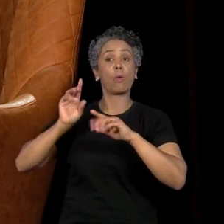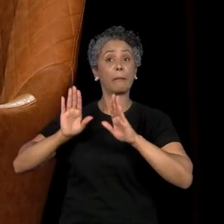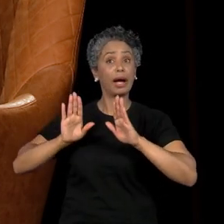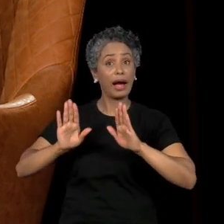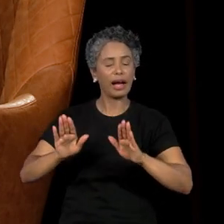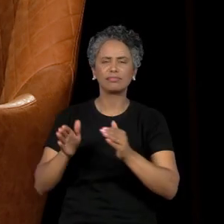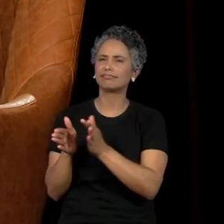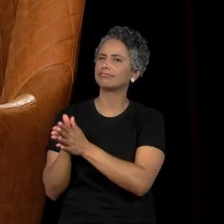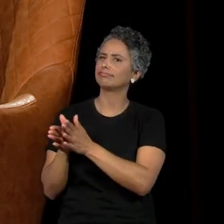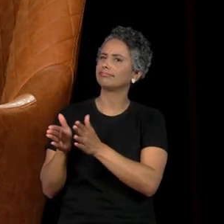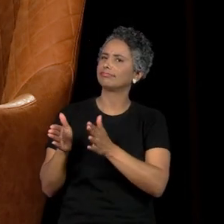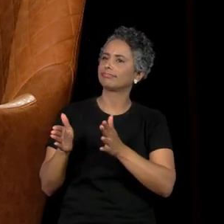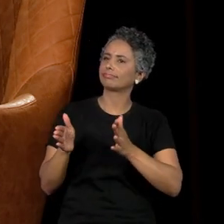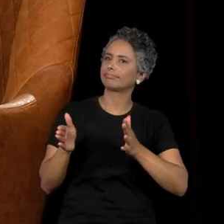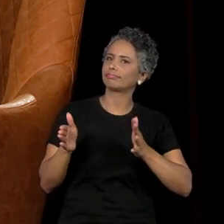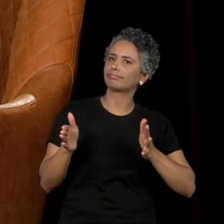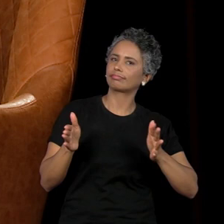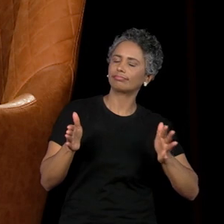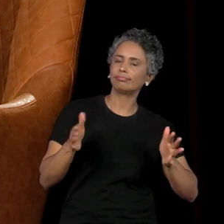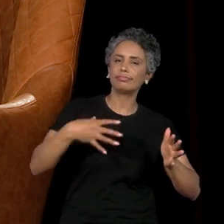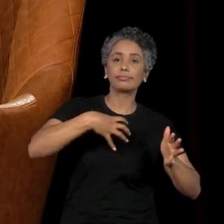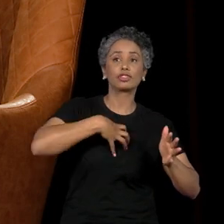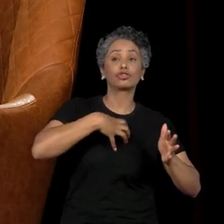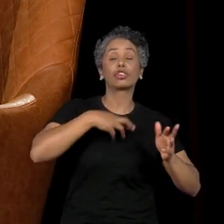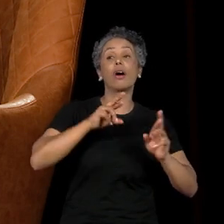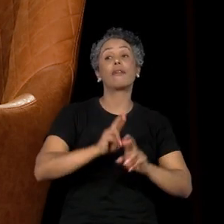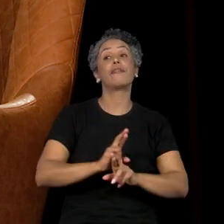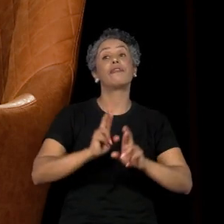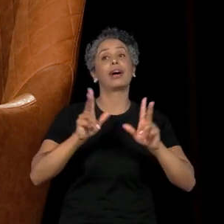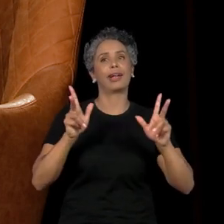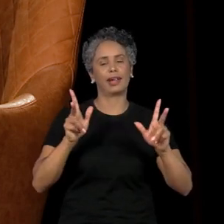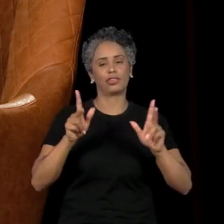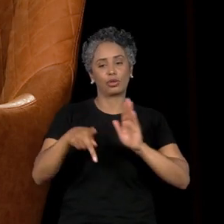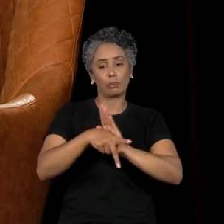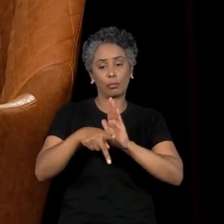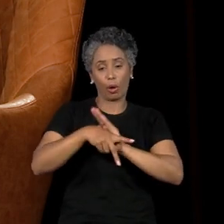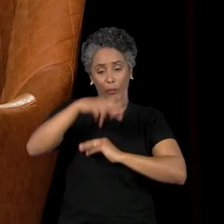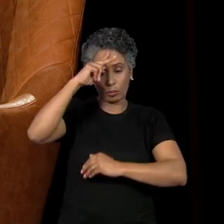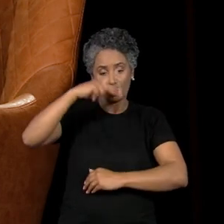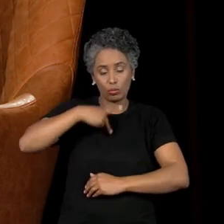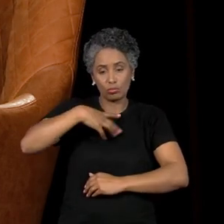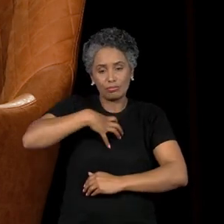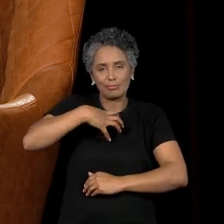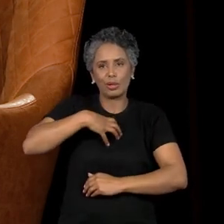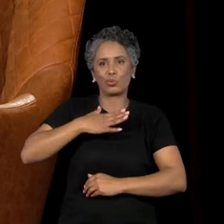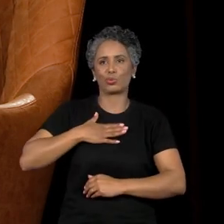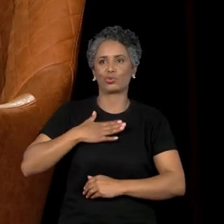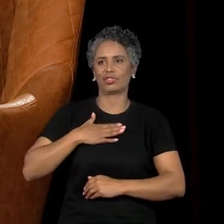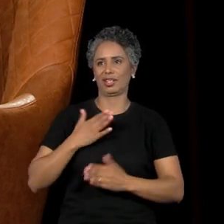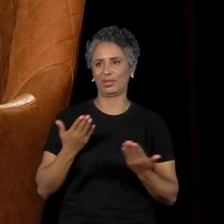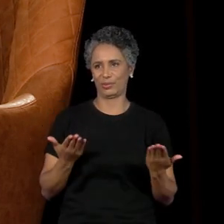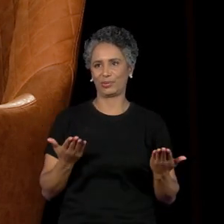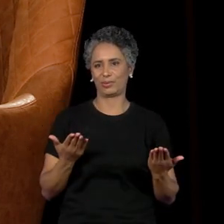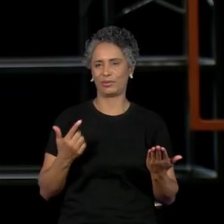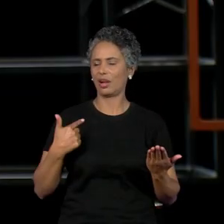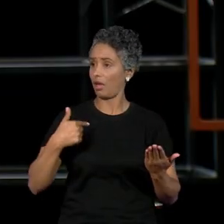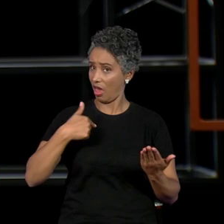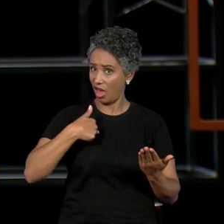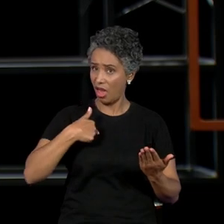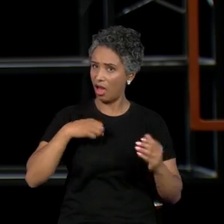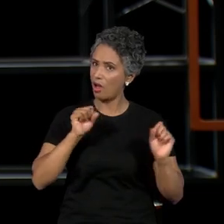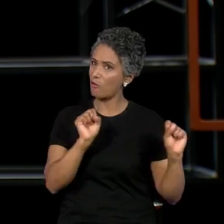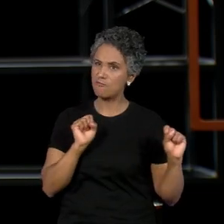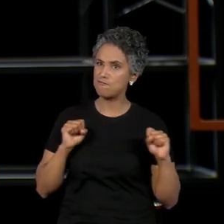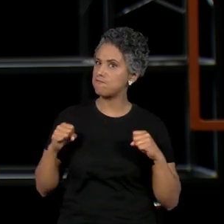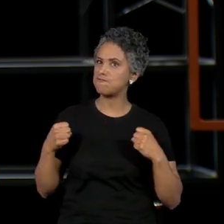delineando uma coisa diferente, uma coisa nossa. E isso me deu muita força,